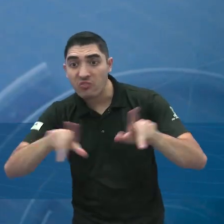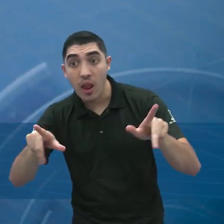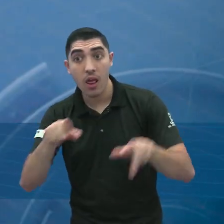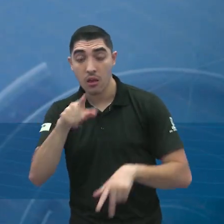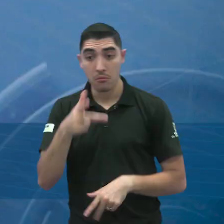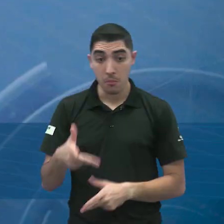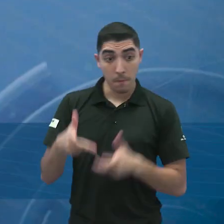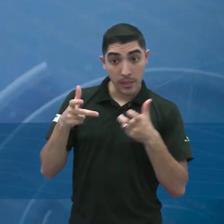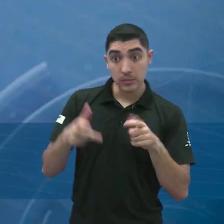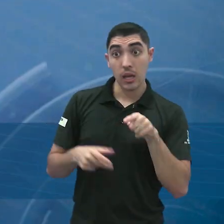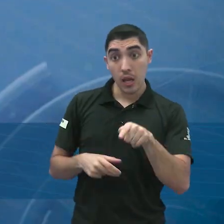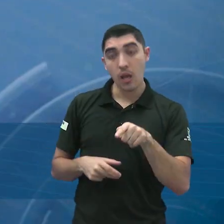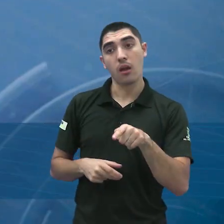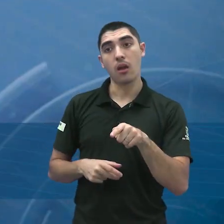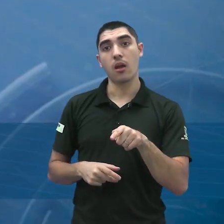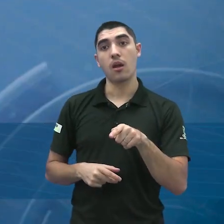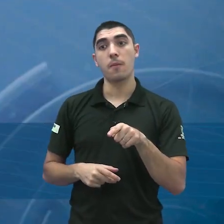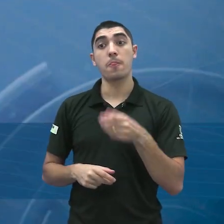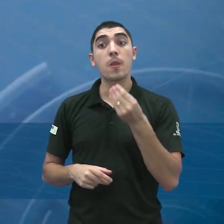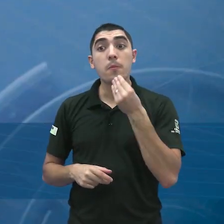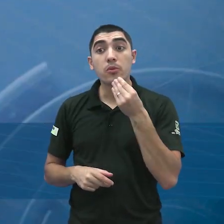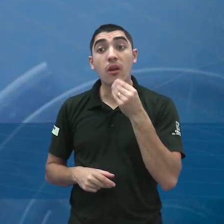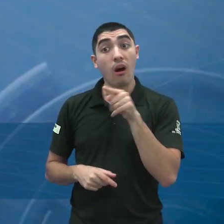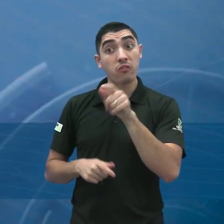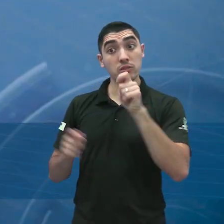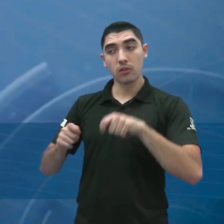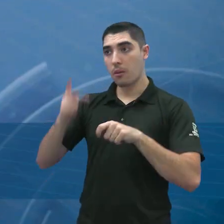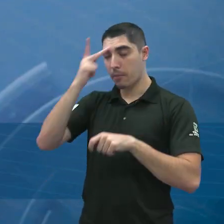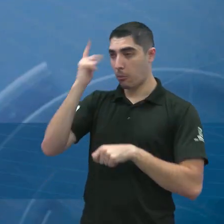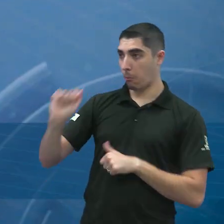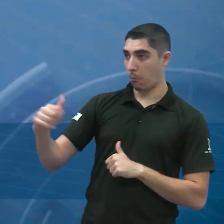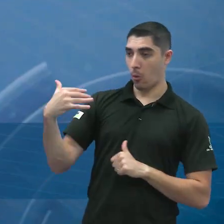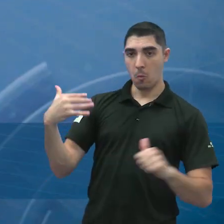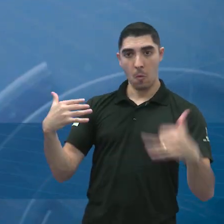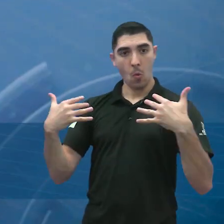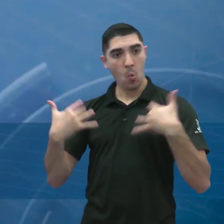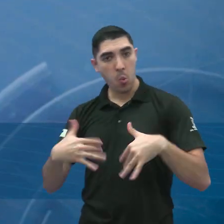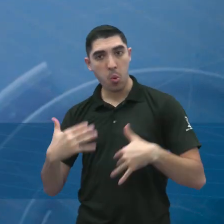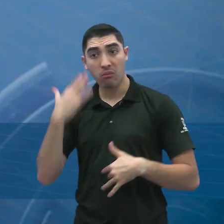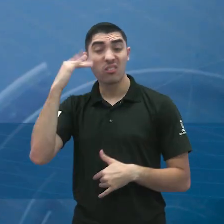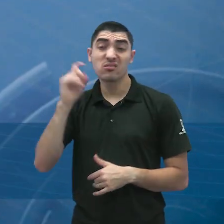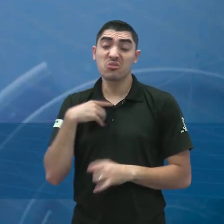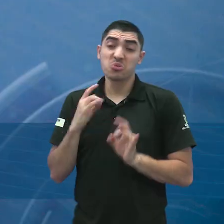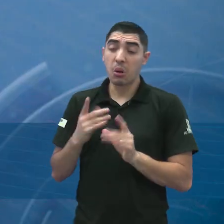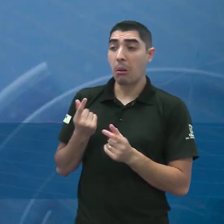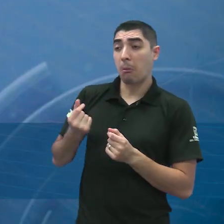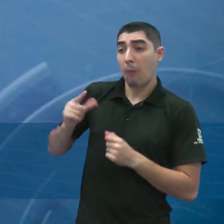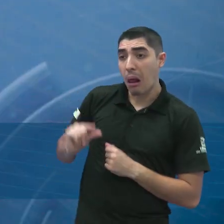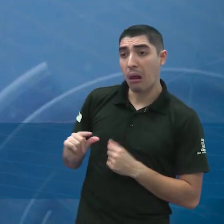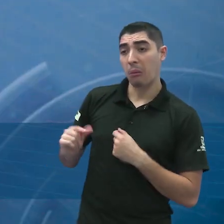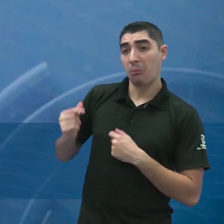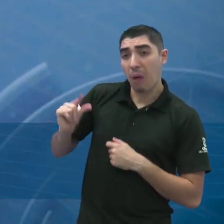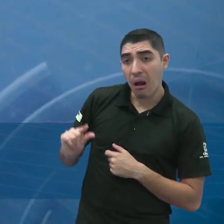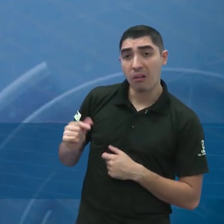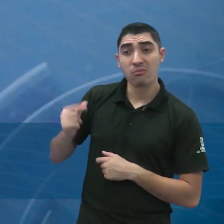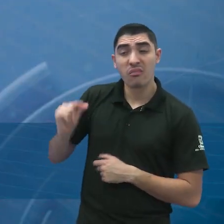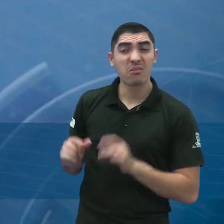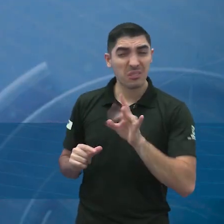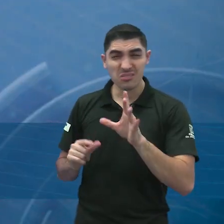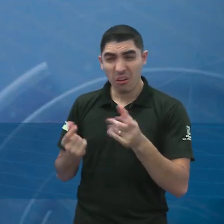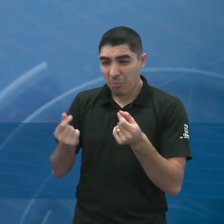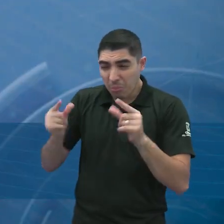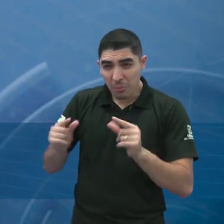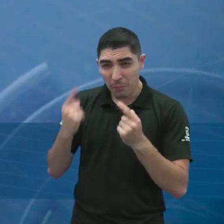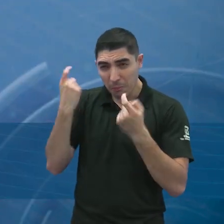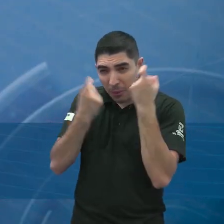um produto que tem um apelo, talvez, para um nicho específico do seu público, você consegue se destacar, senão você vai ficar internamente naquela guerra de preço, e a gente sabe que guerra de